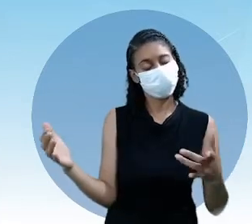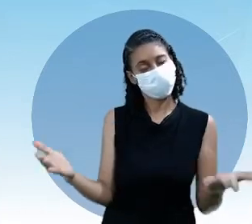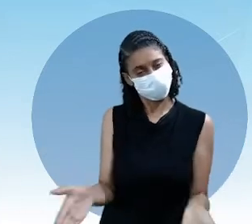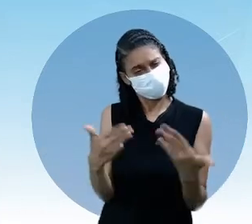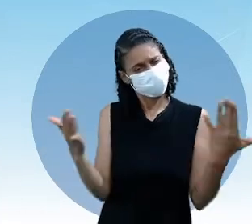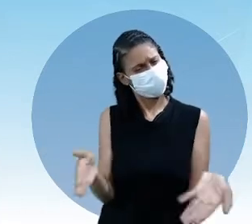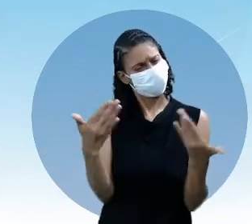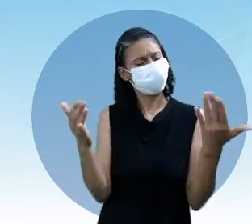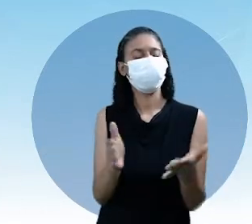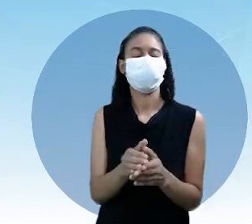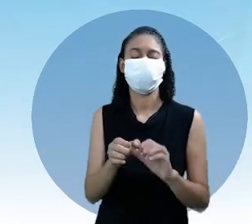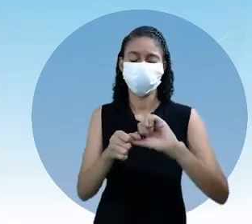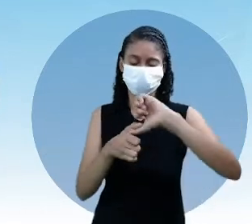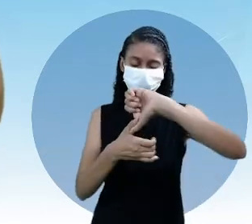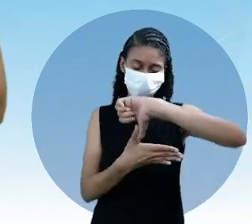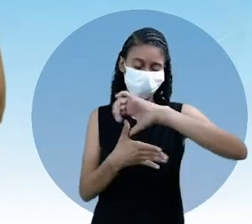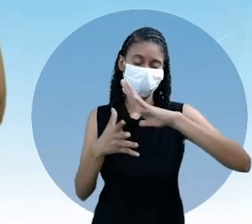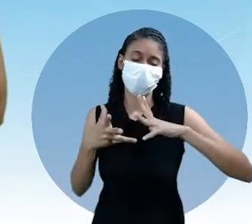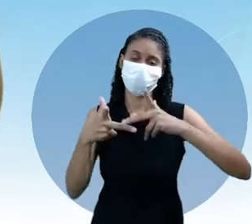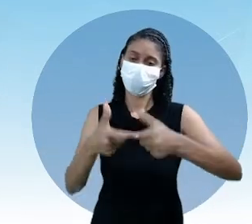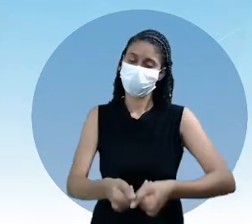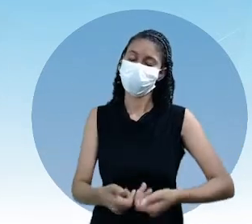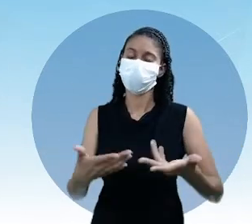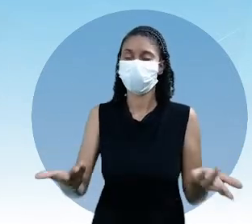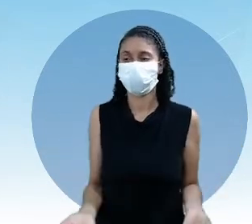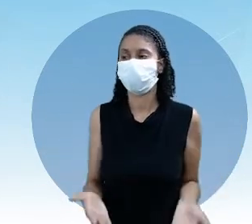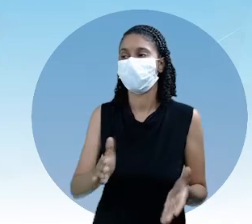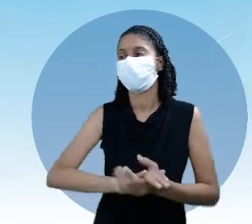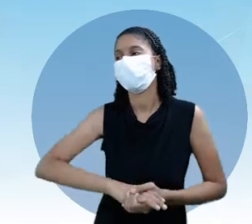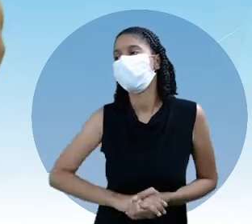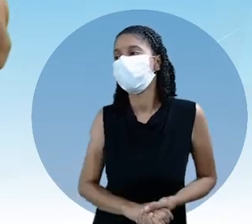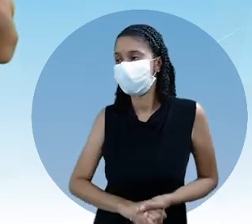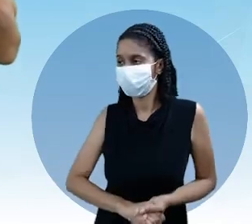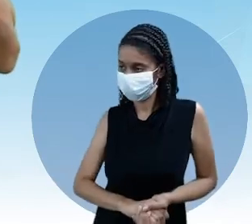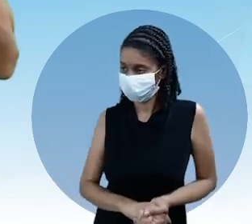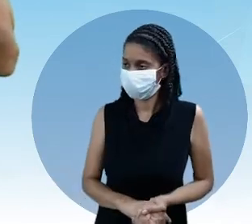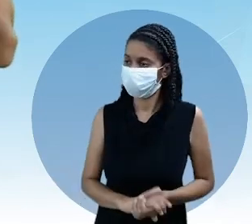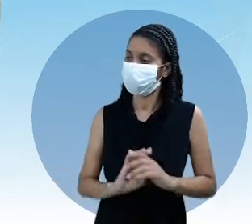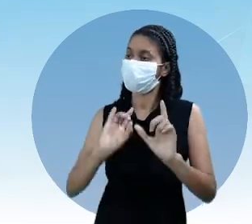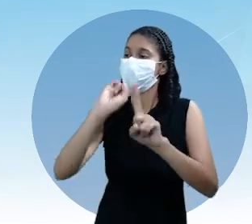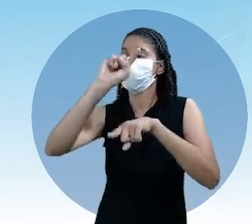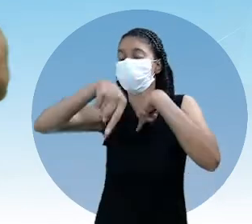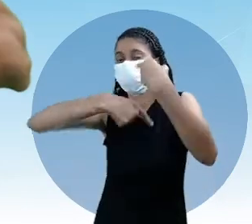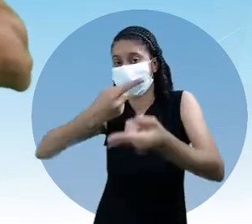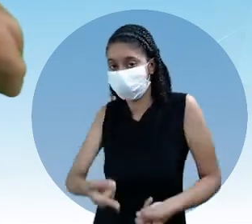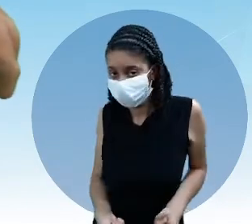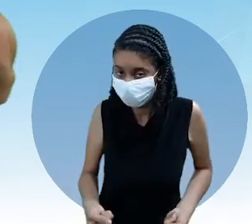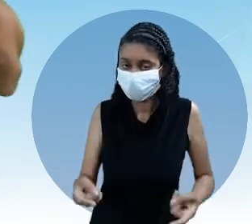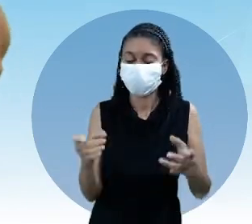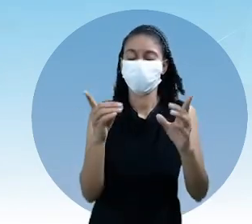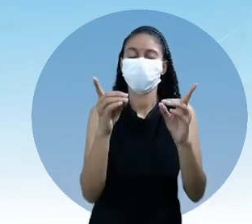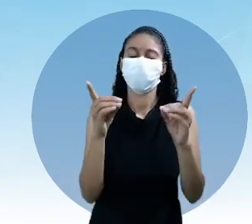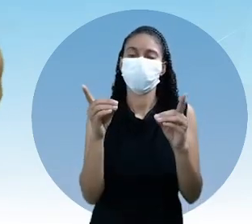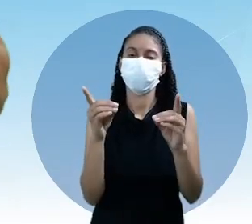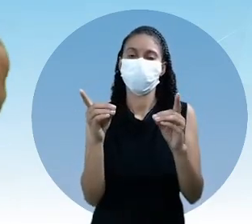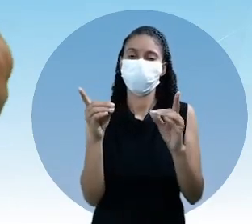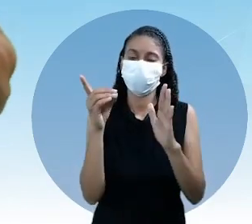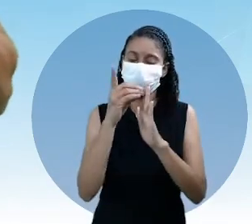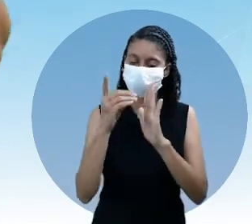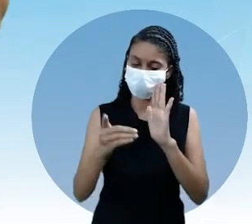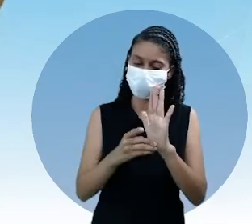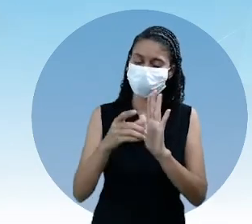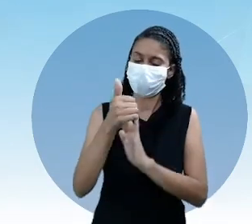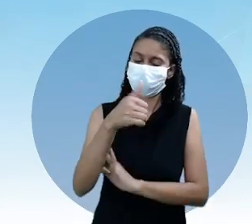América Latina de uma forma geral. Bem, então, depois da década de 60, né, o golpe militar,